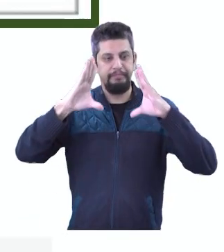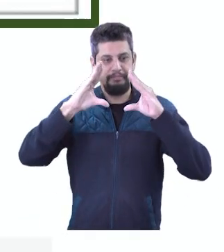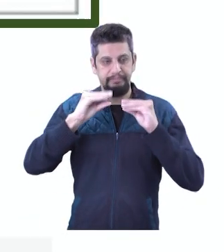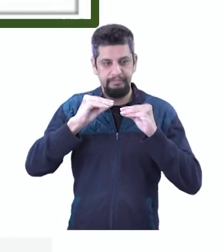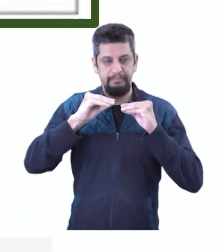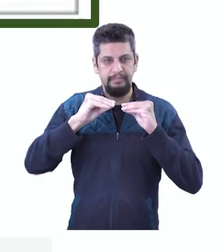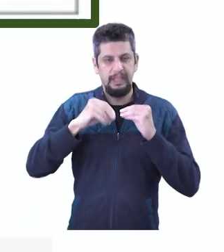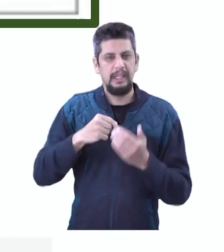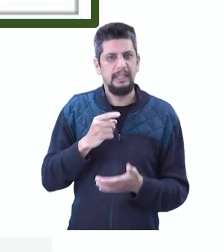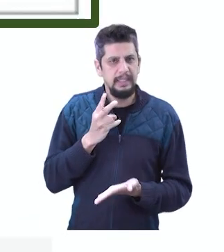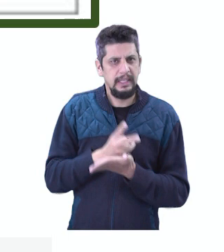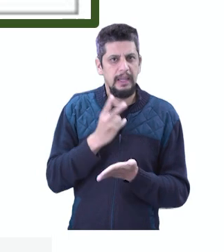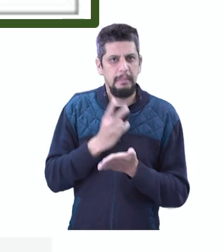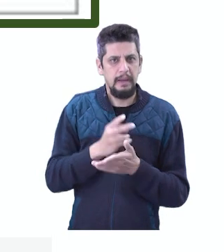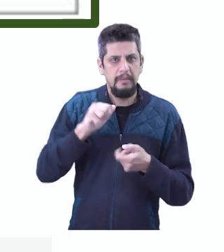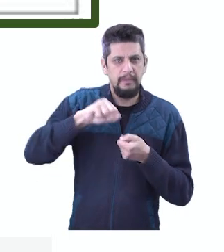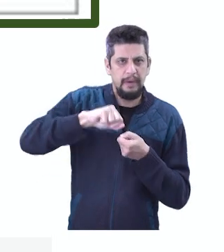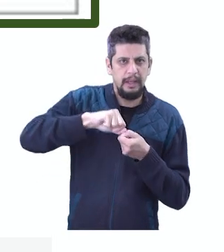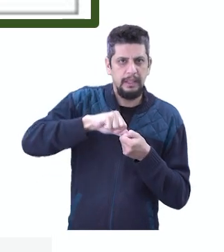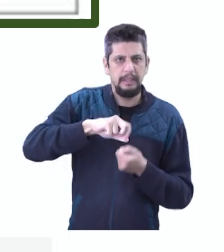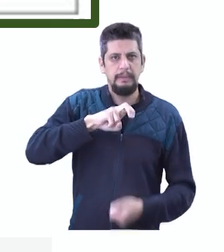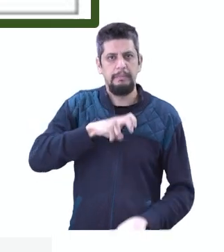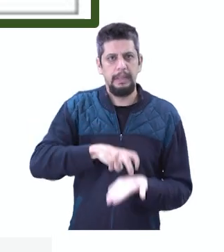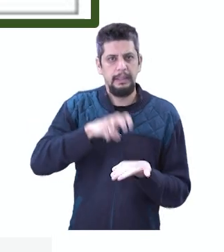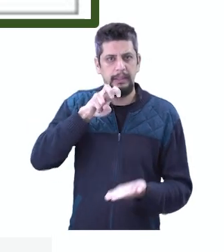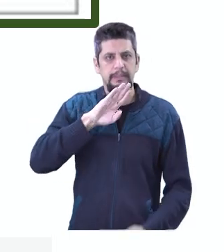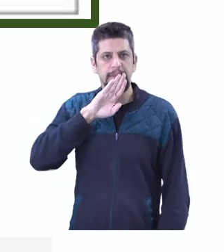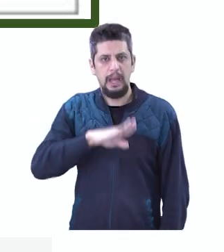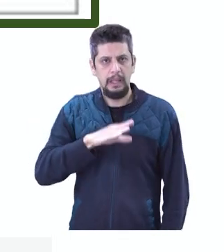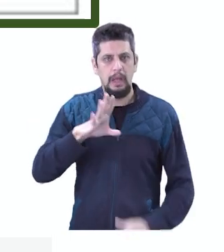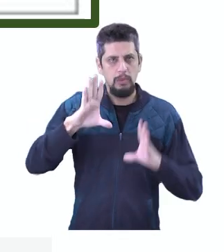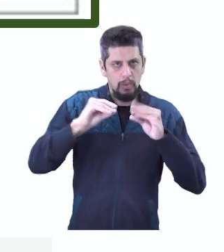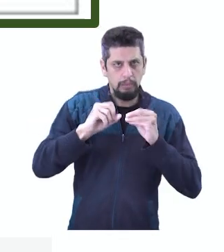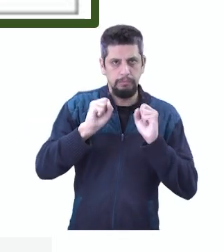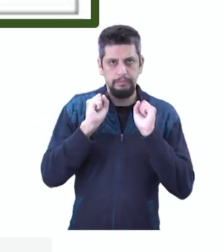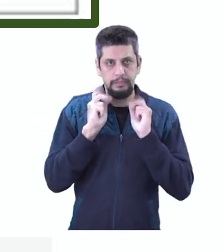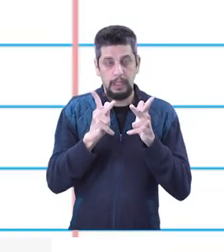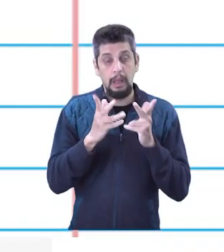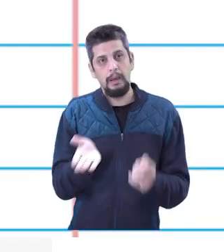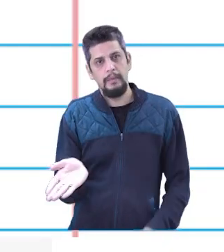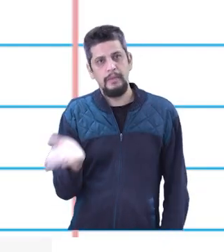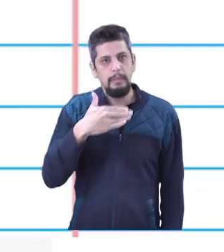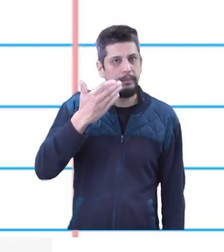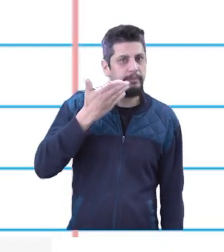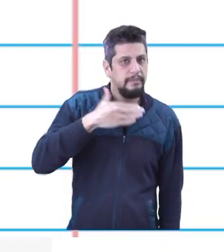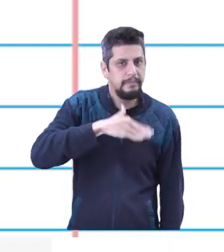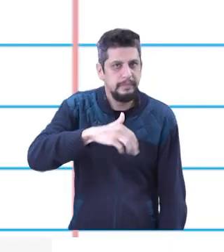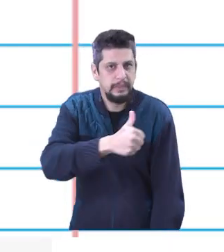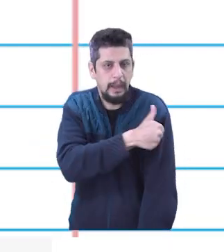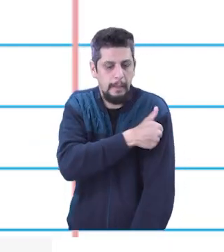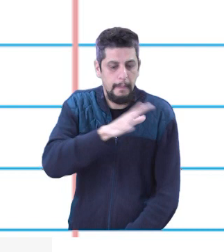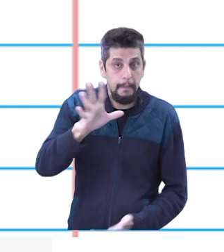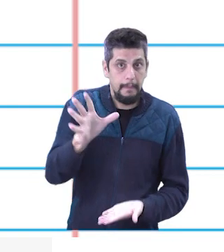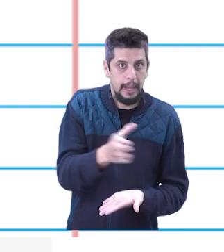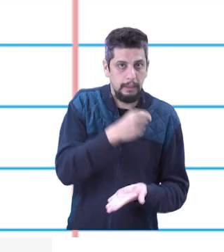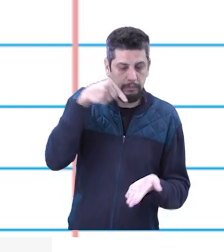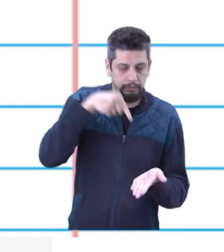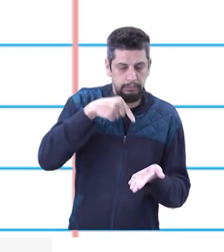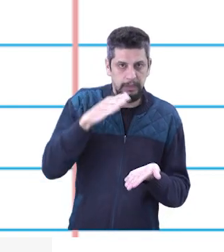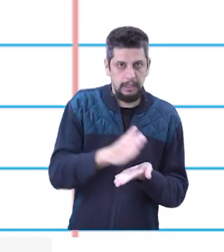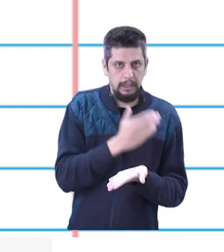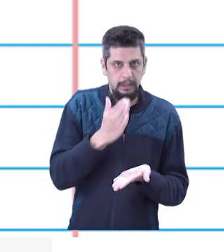noite. Isso mesmo. São coisas que a gente faz manhã, tarde ou noite, certo? Então vamos lá, crianças, peguem o caderno